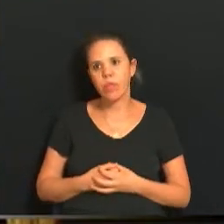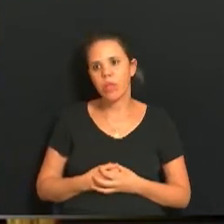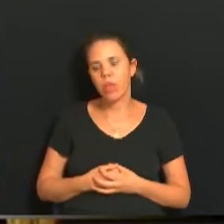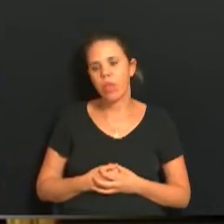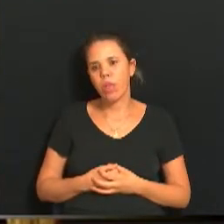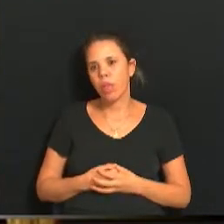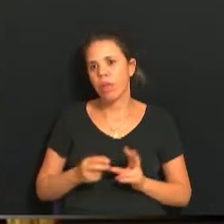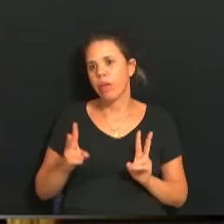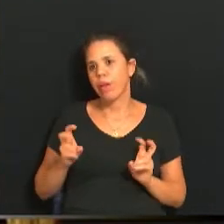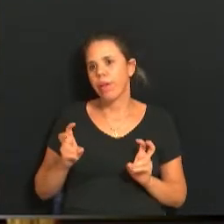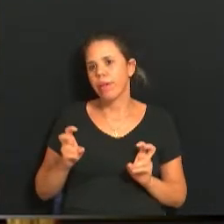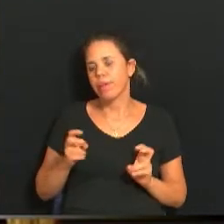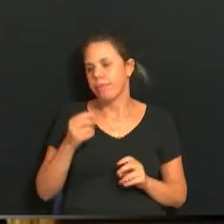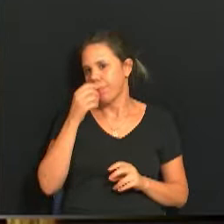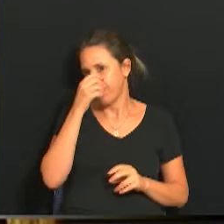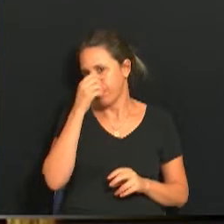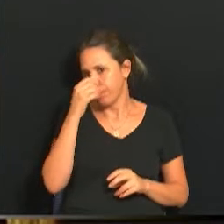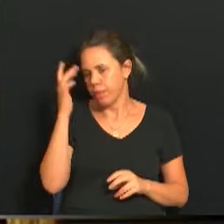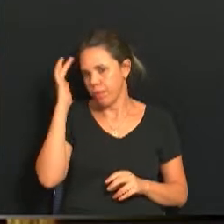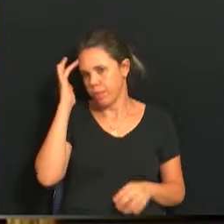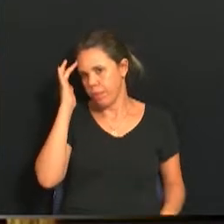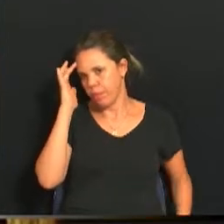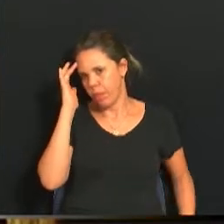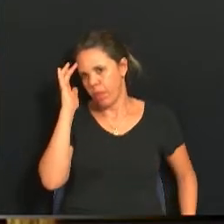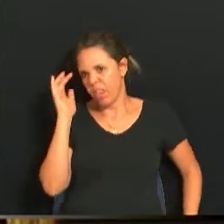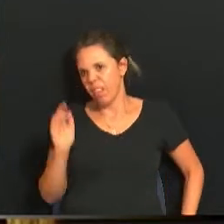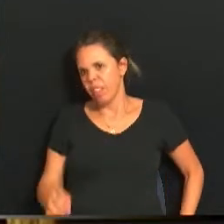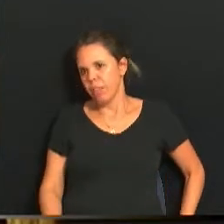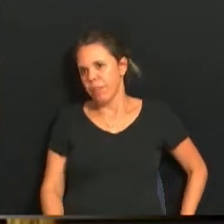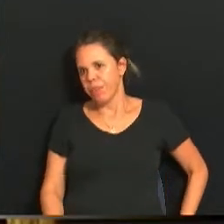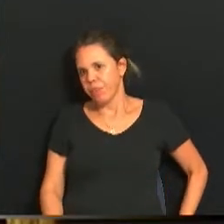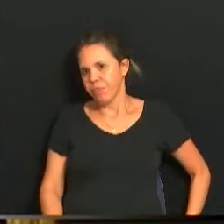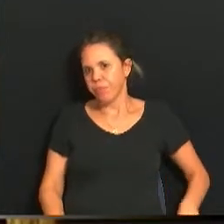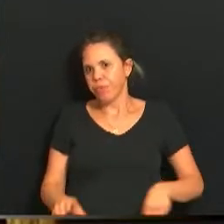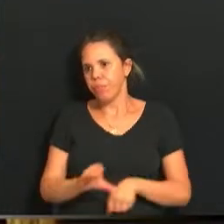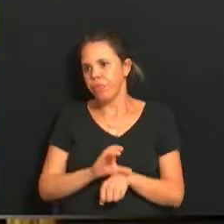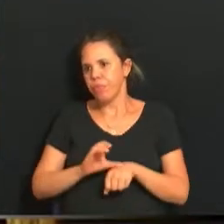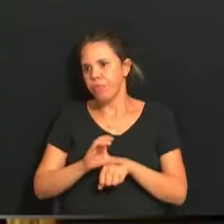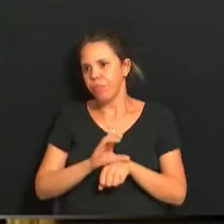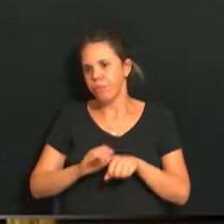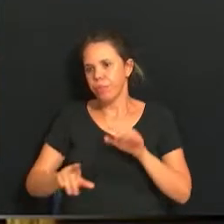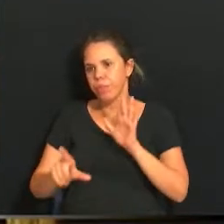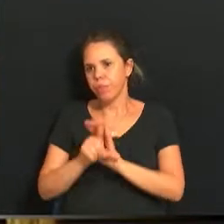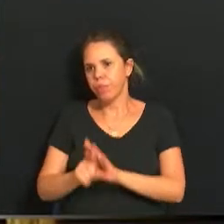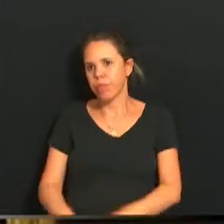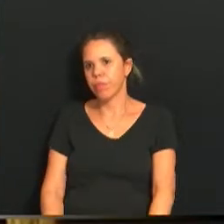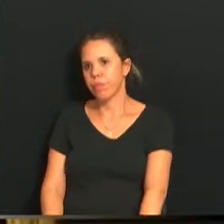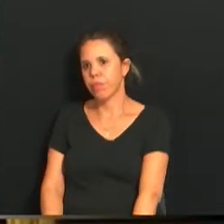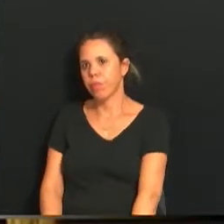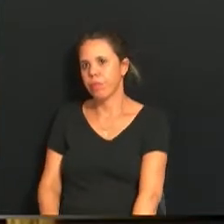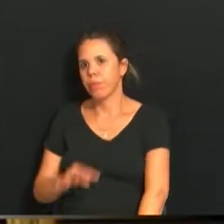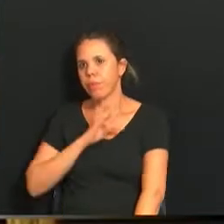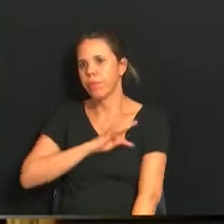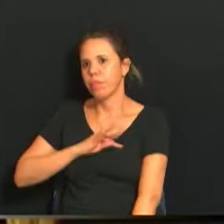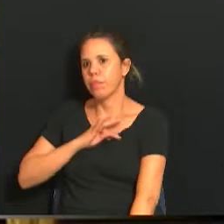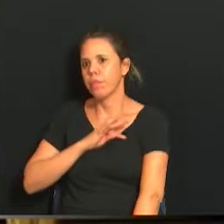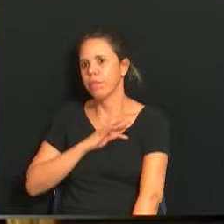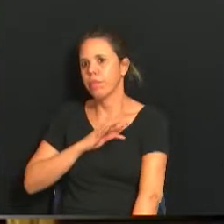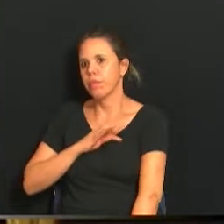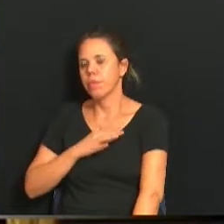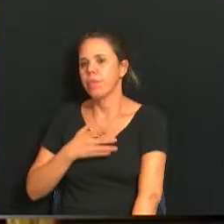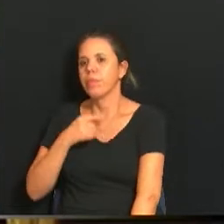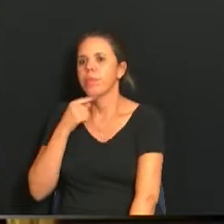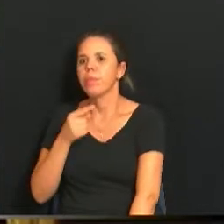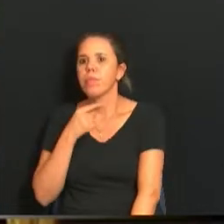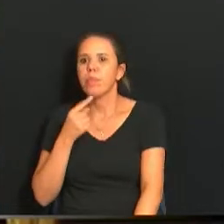Sobre as questões, né, presidente, eu acho que questões de constitucionalidade, legalidade, questões técnicas, foi sanadas as minhas